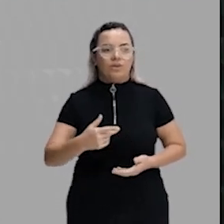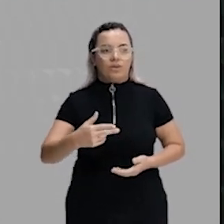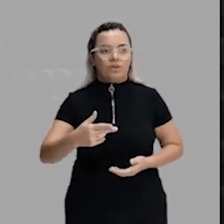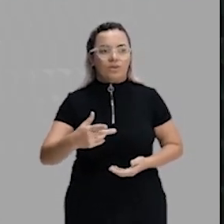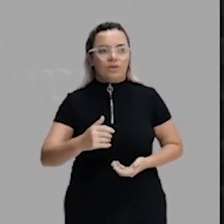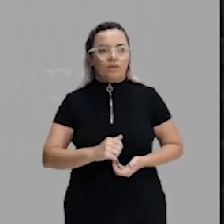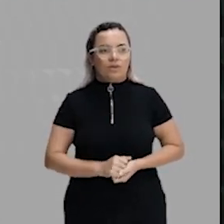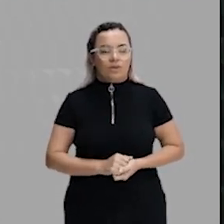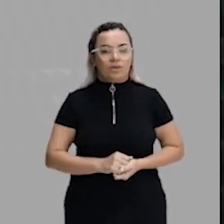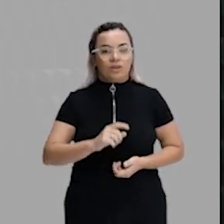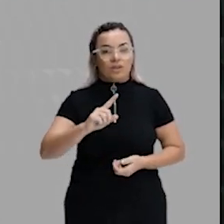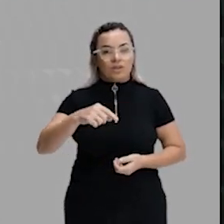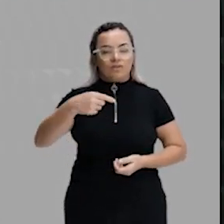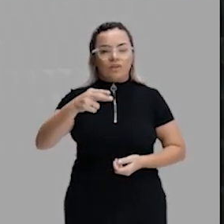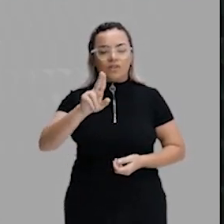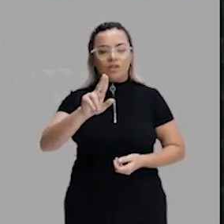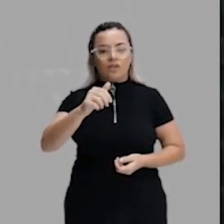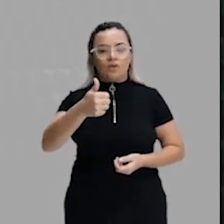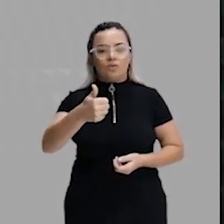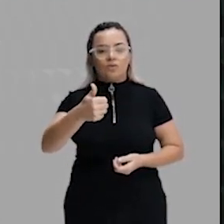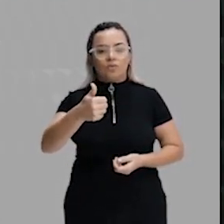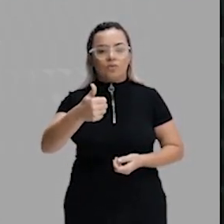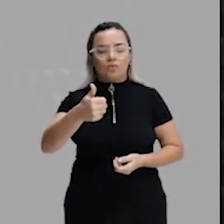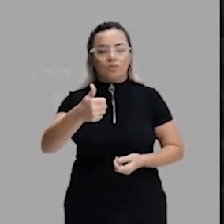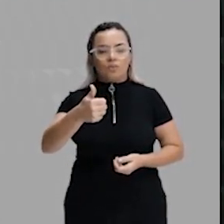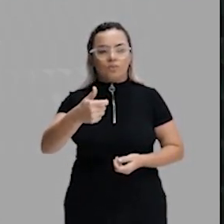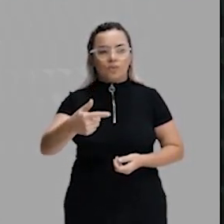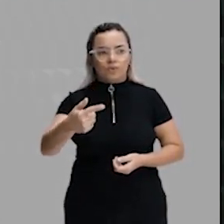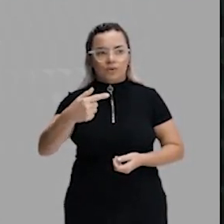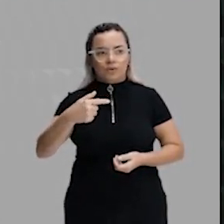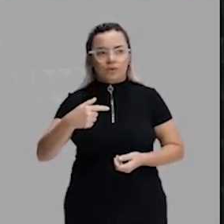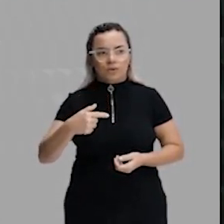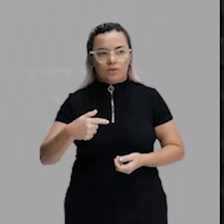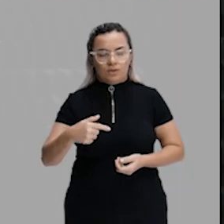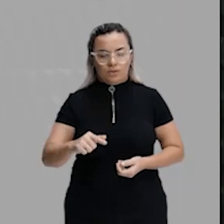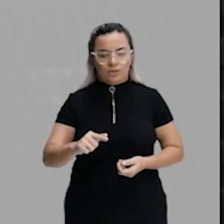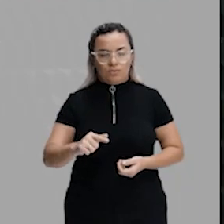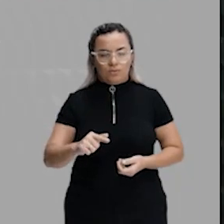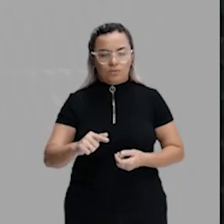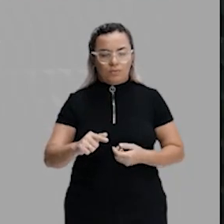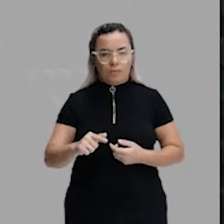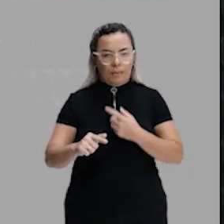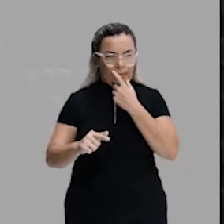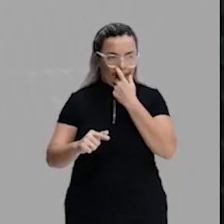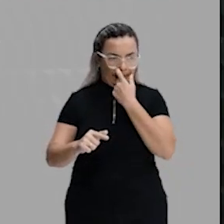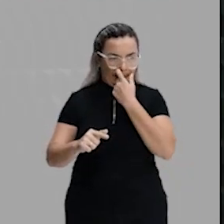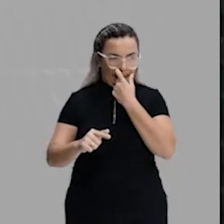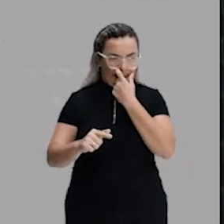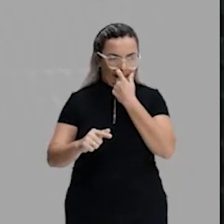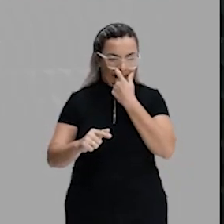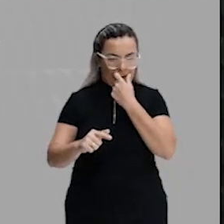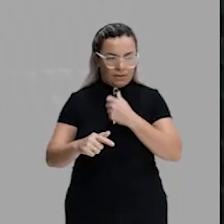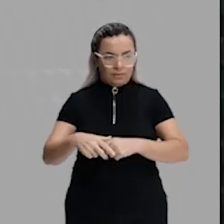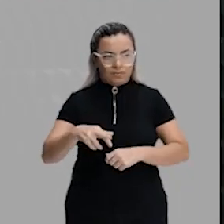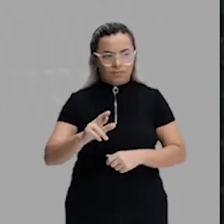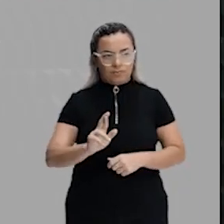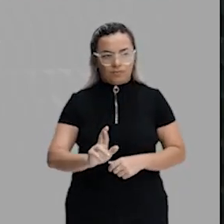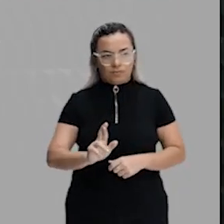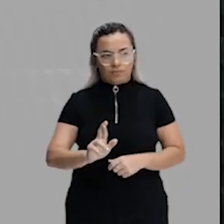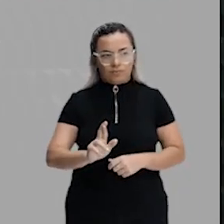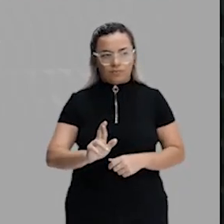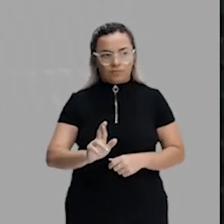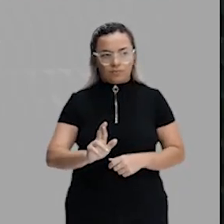ser R1 vezes a corrente I. Então, R1